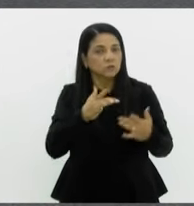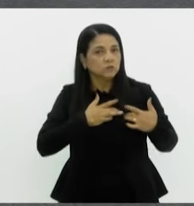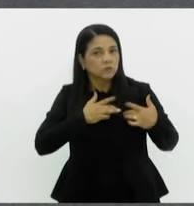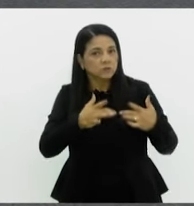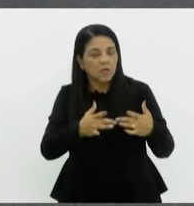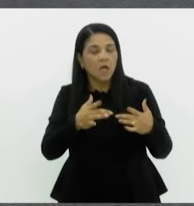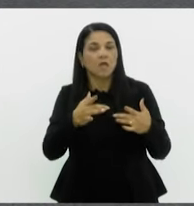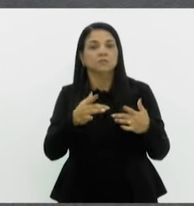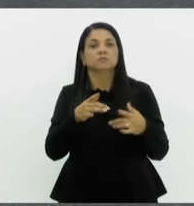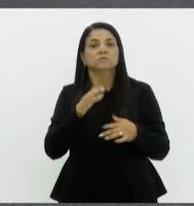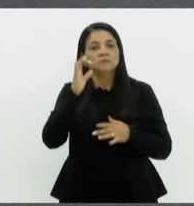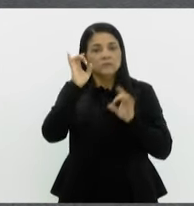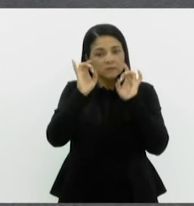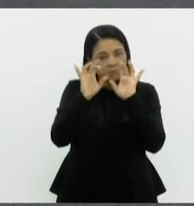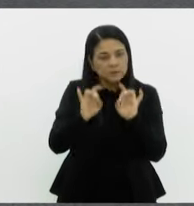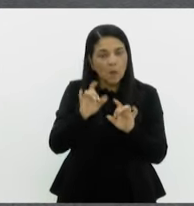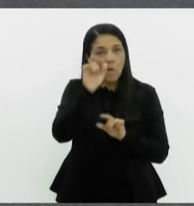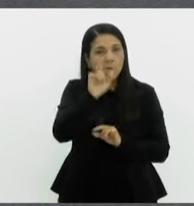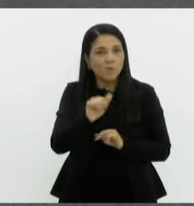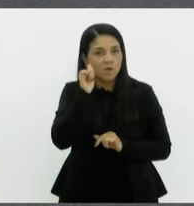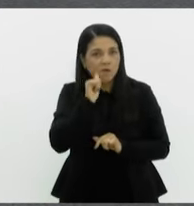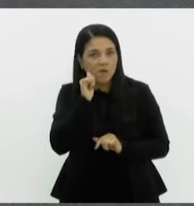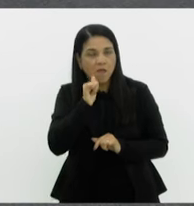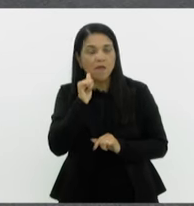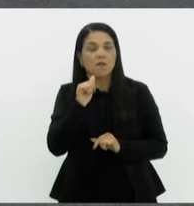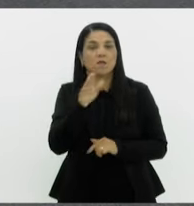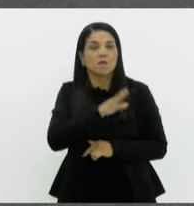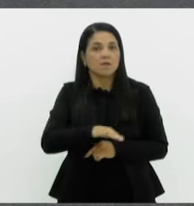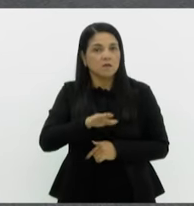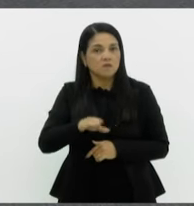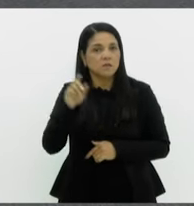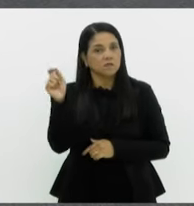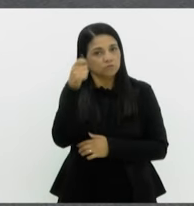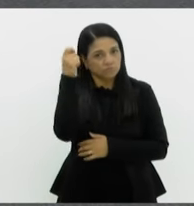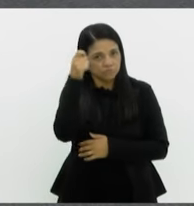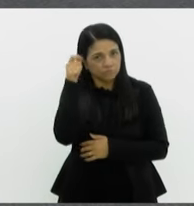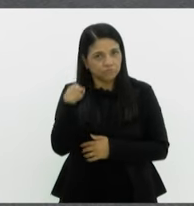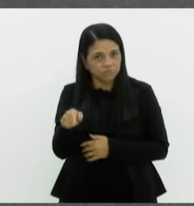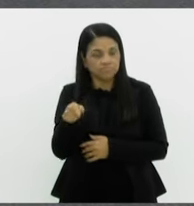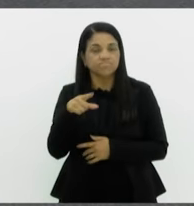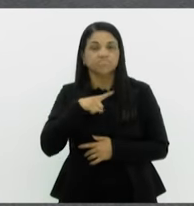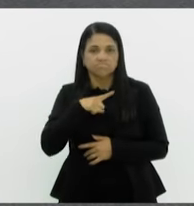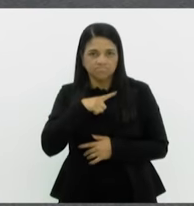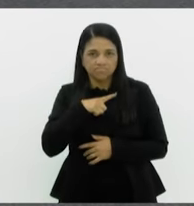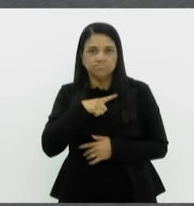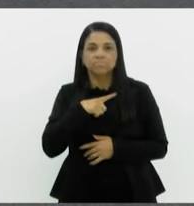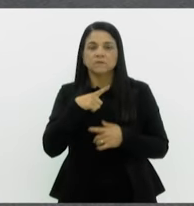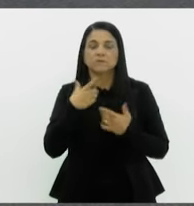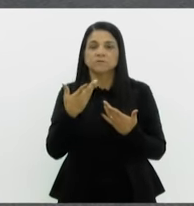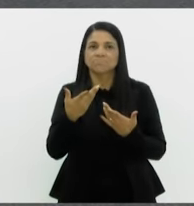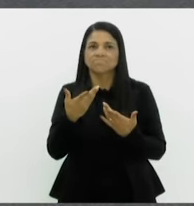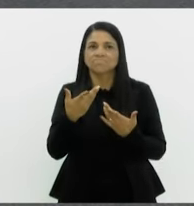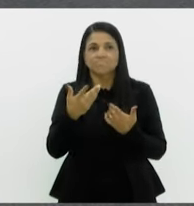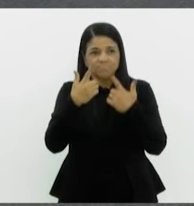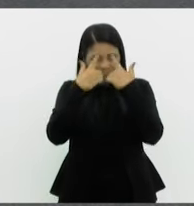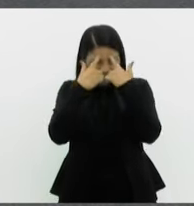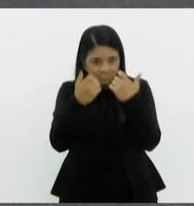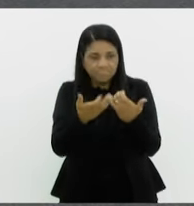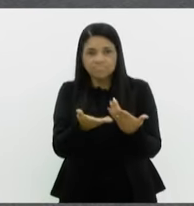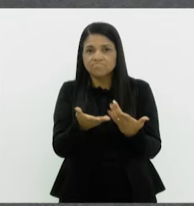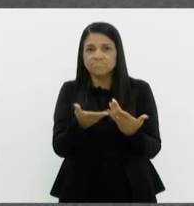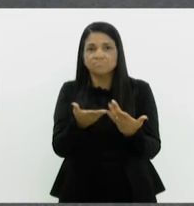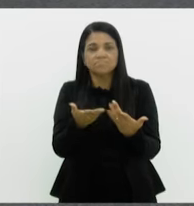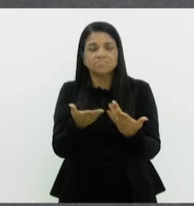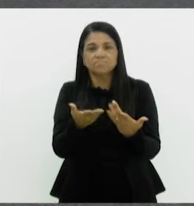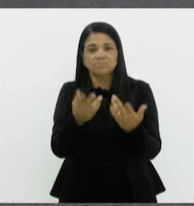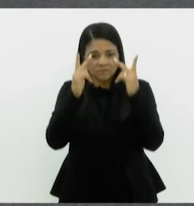em especial as mulheres e as crianças no Rio Grande do Sul, porque a gente tem uma situação extremamente violadora da dignidade humana